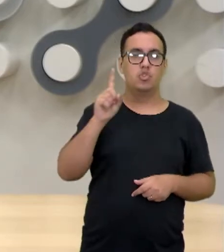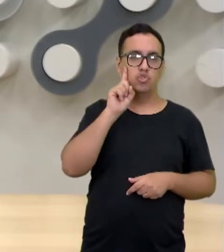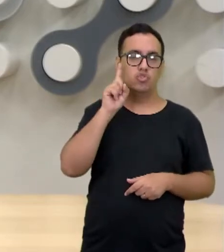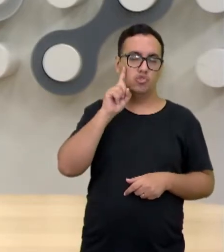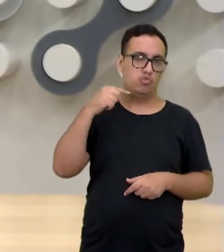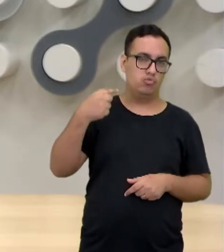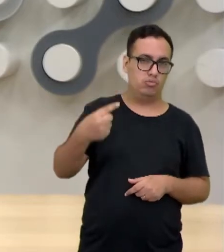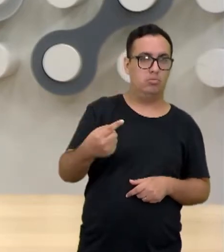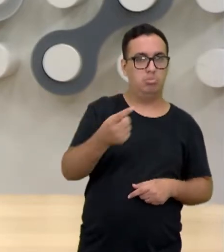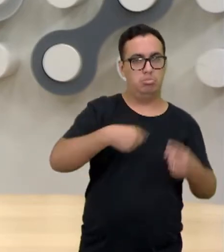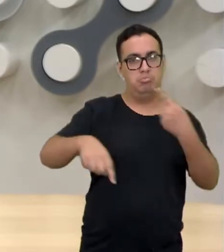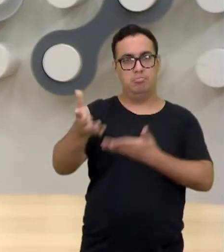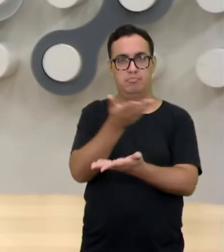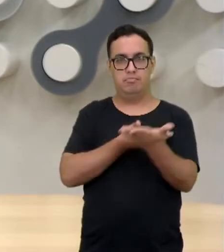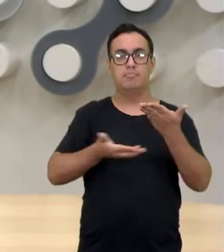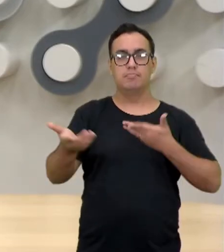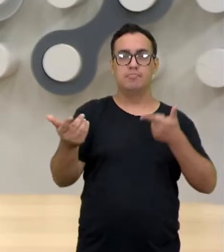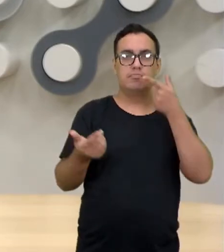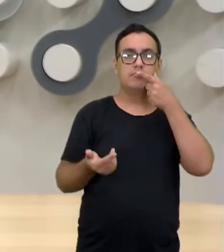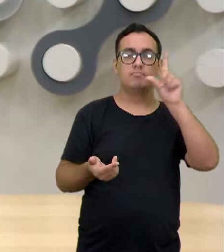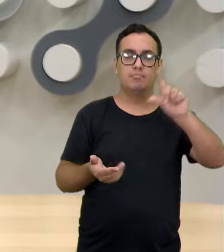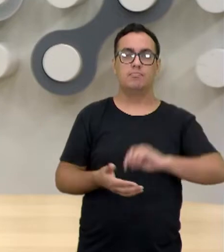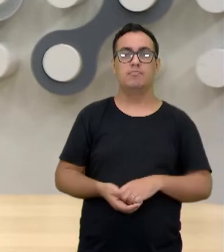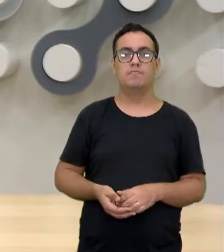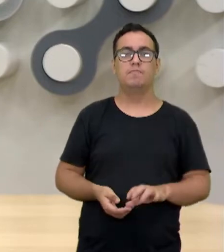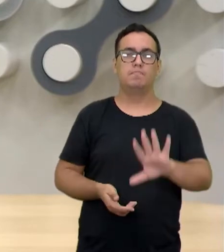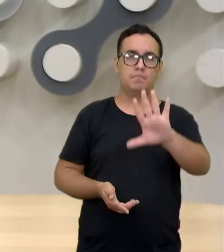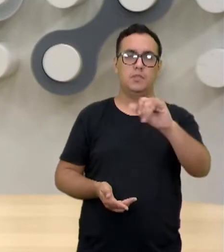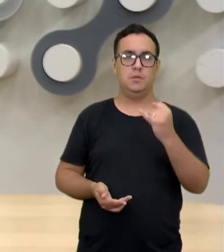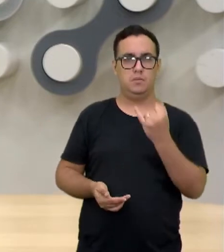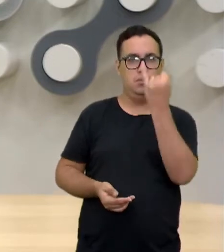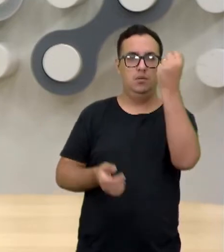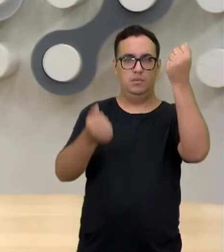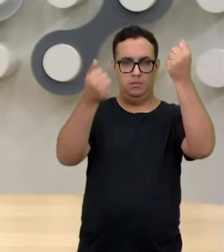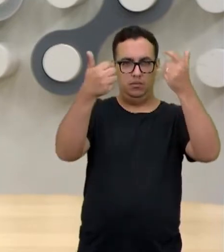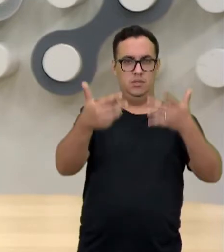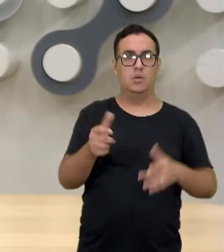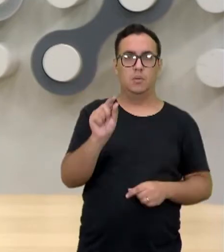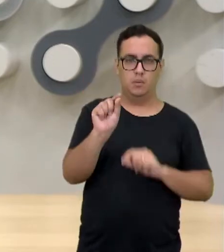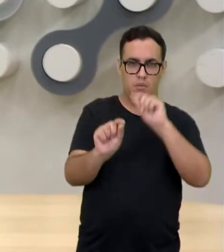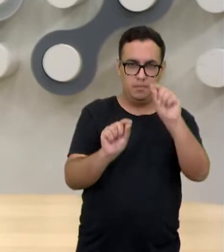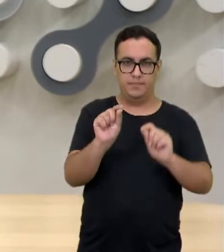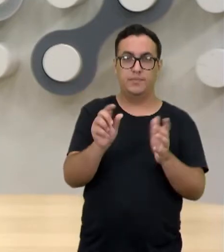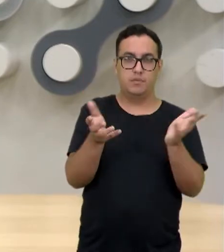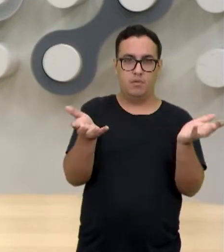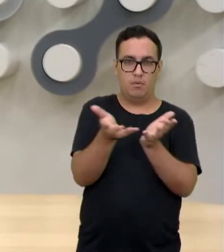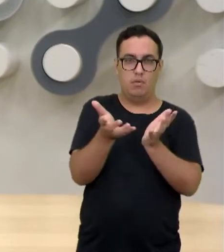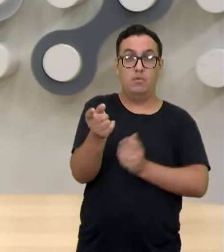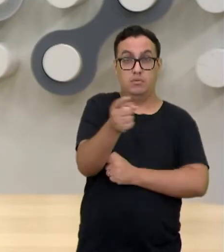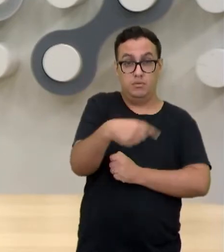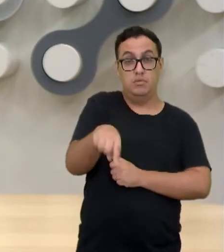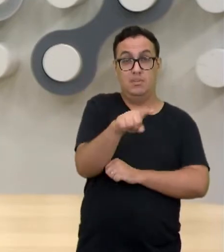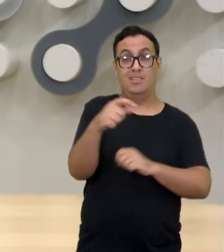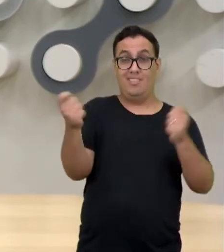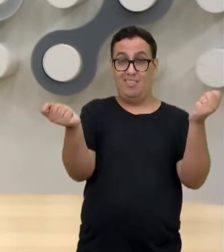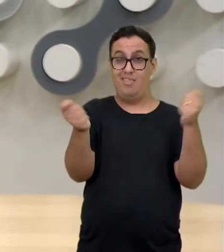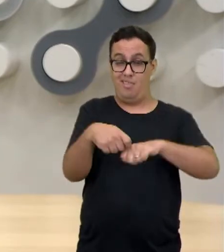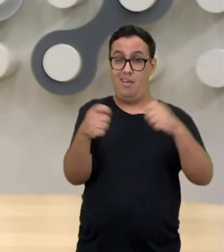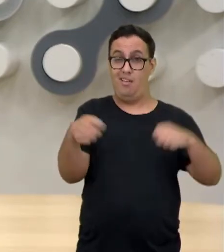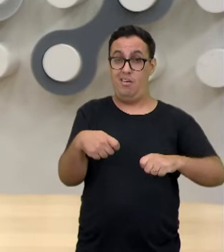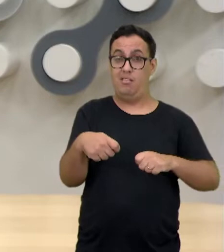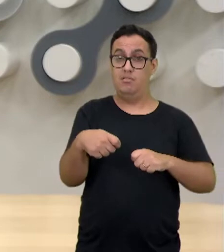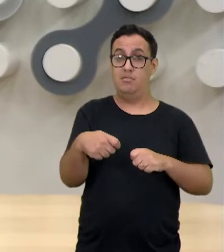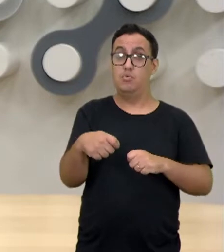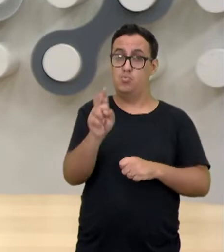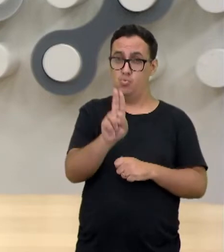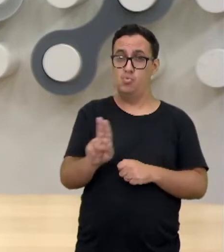conosco. É importante, pessoal, dizer que não é porque hoje contamos com a possibilidade da